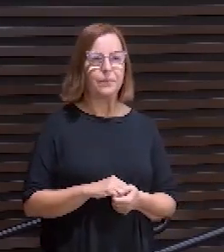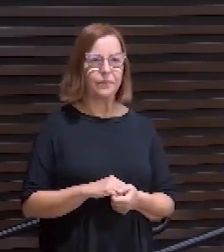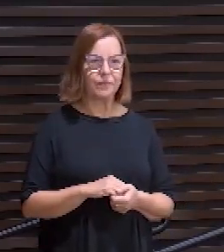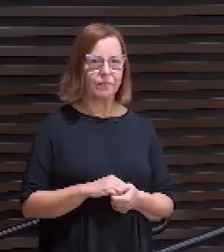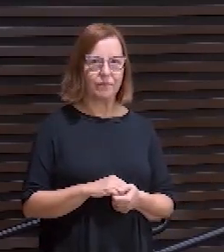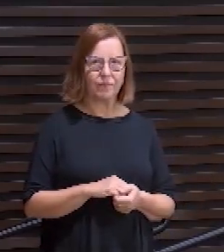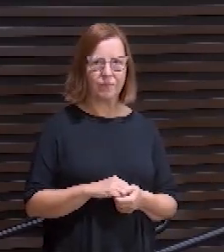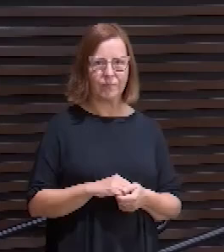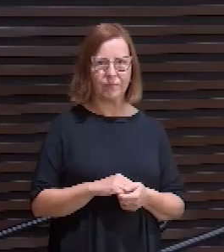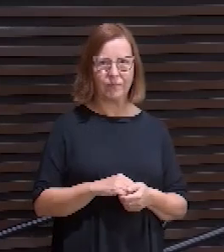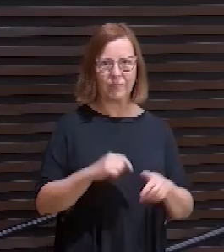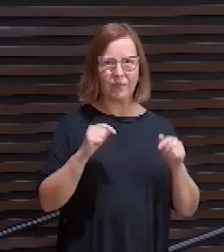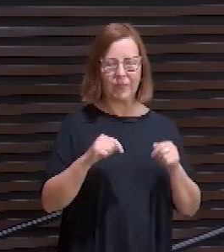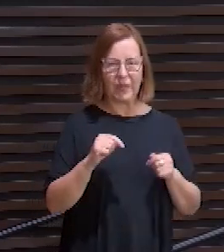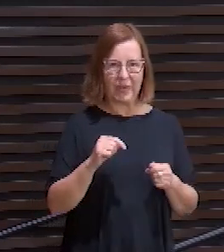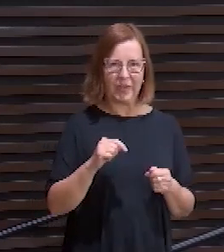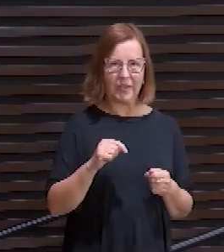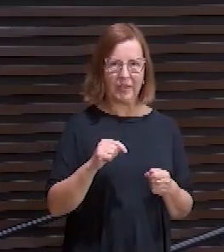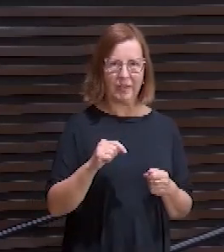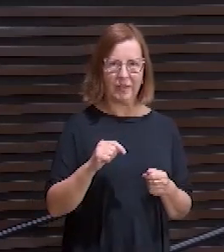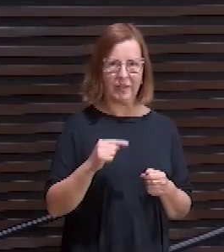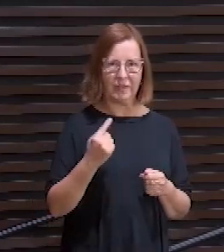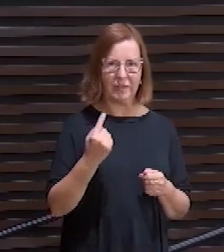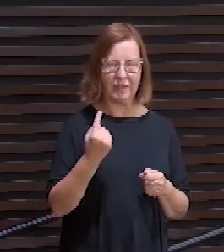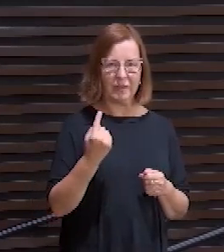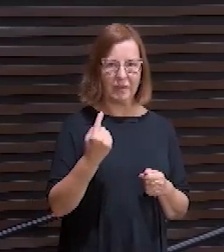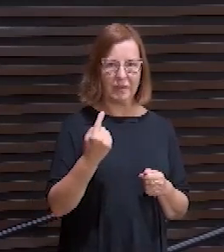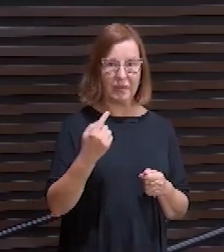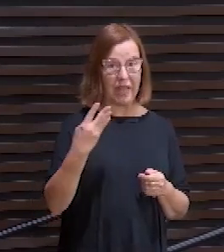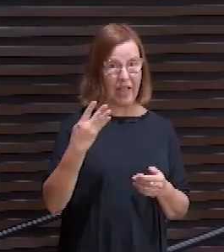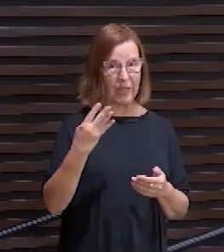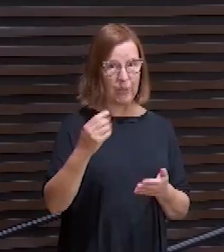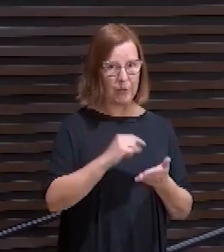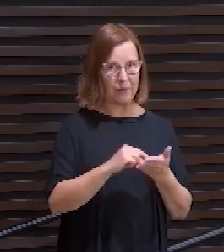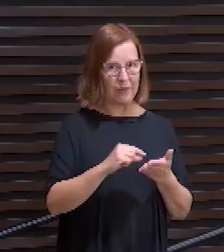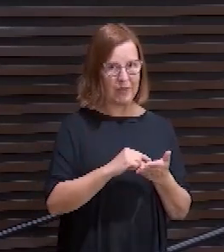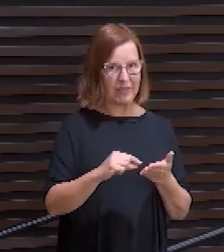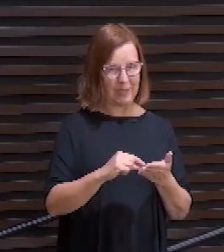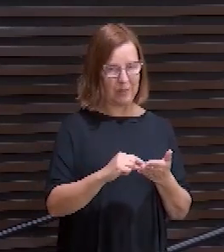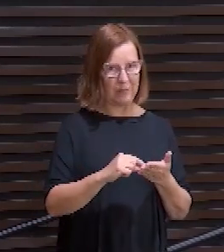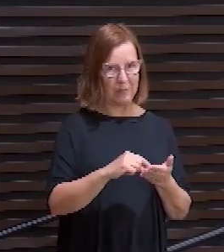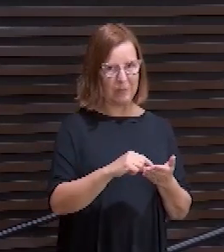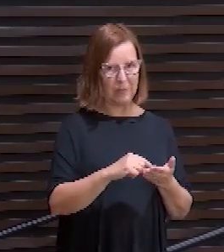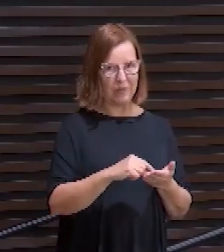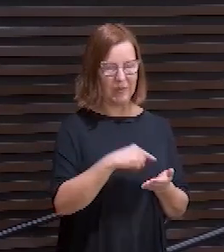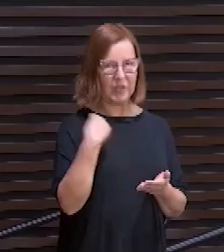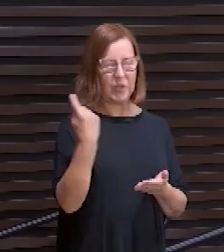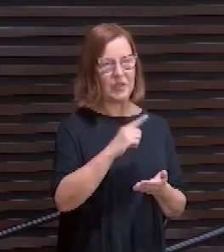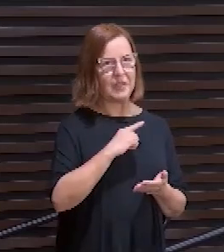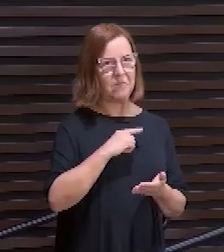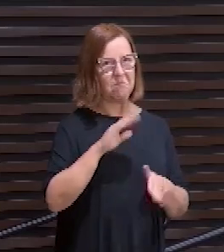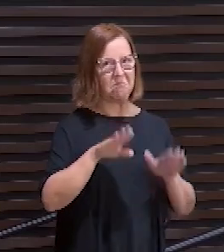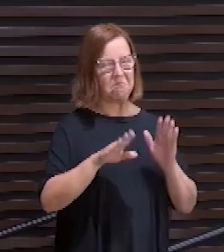Aqui em 14 versículos, nós temos aproximadamente